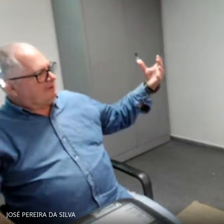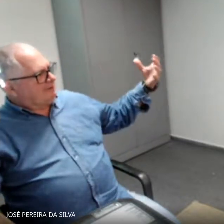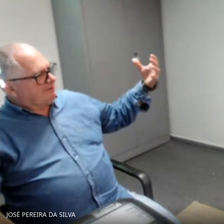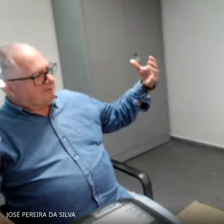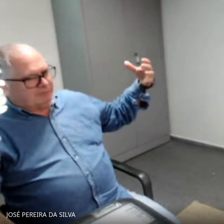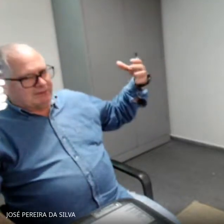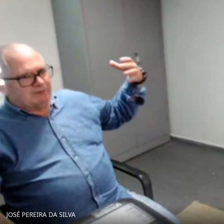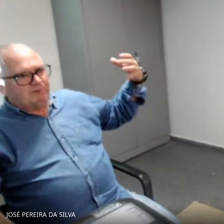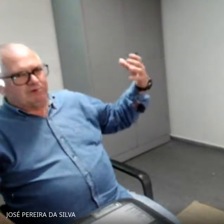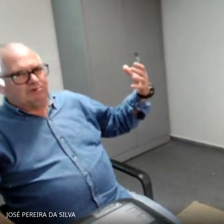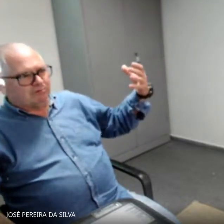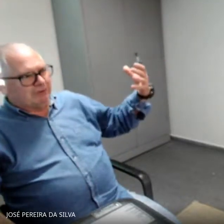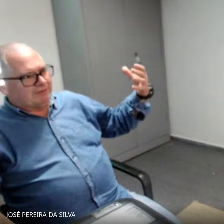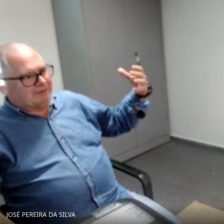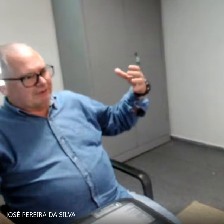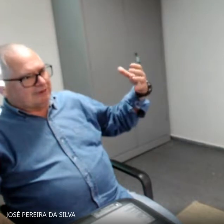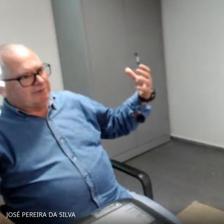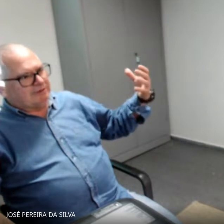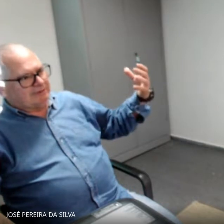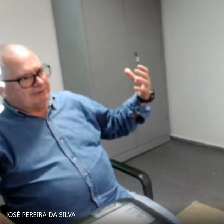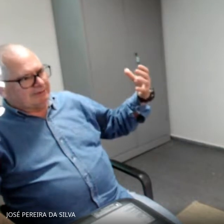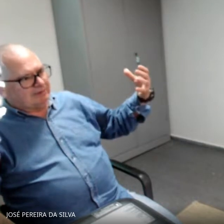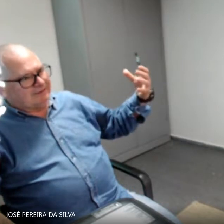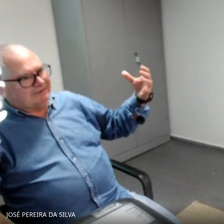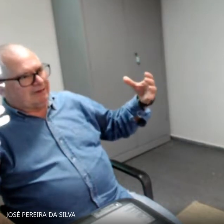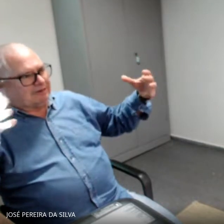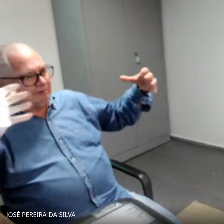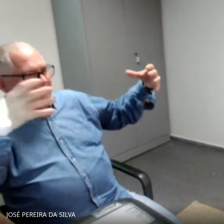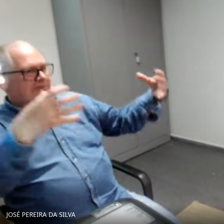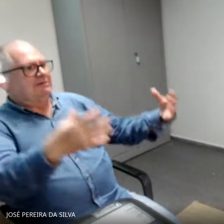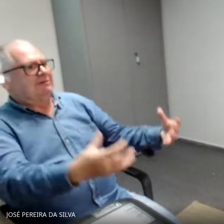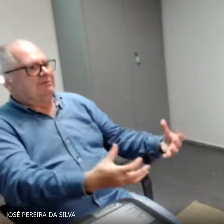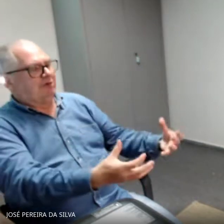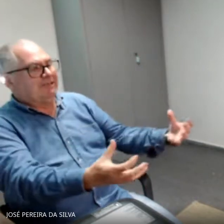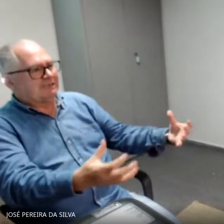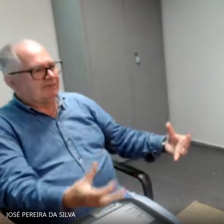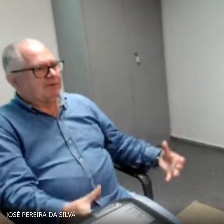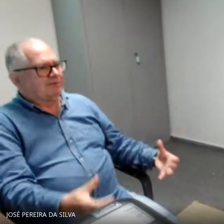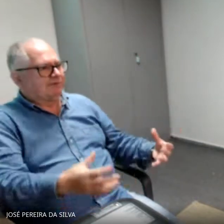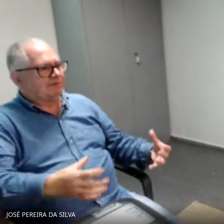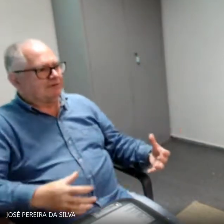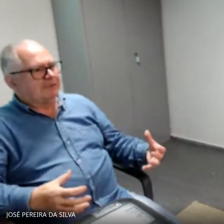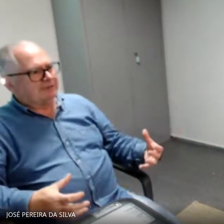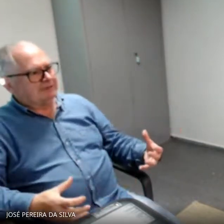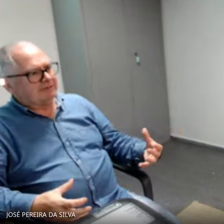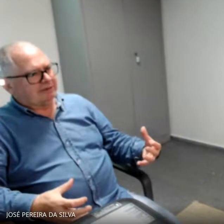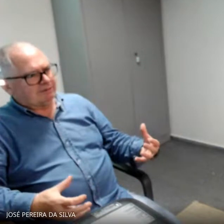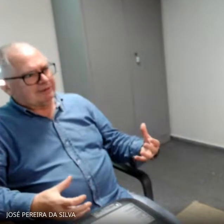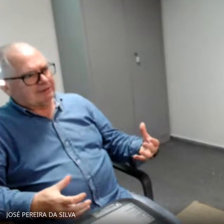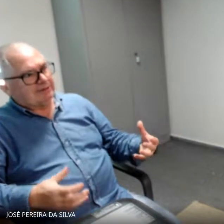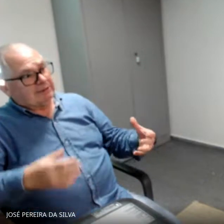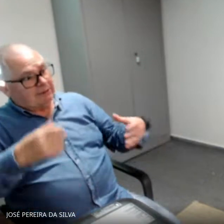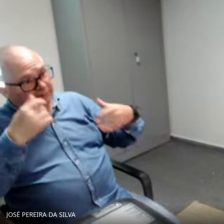holisticamente, pensando como todo, né? Começando na saúde ideal, na saúde holística mesmo do ser, né? Nós